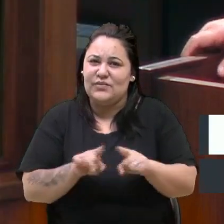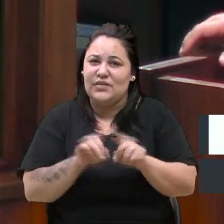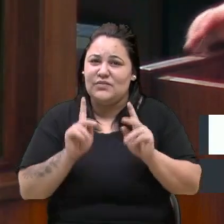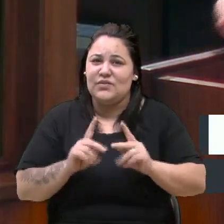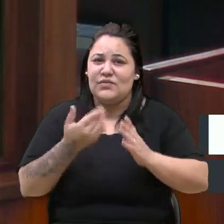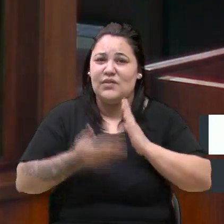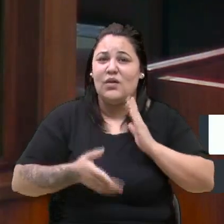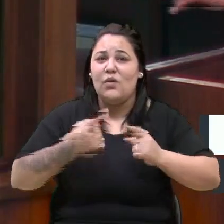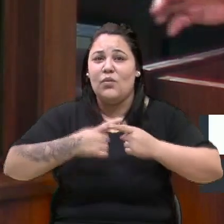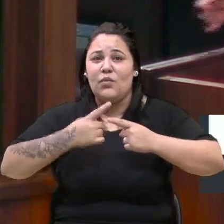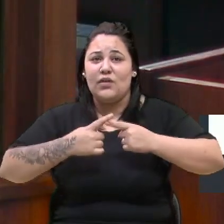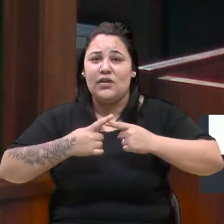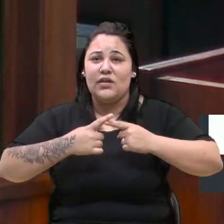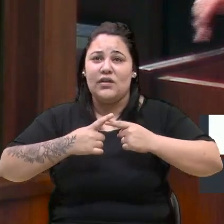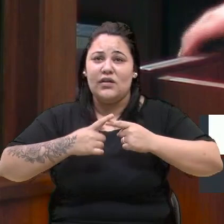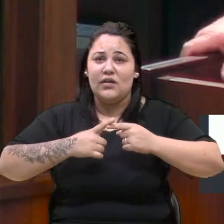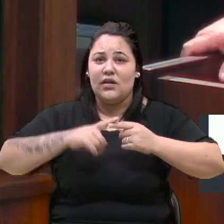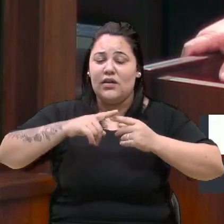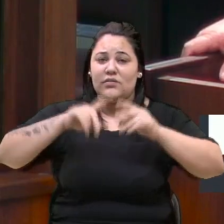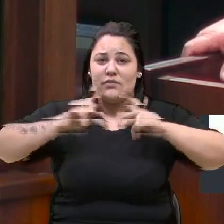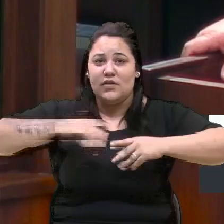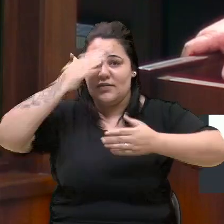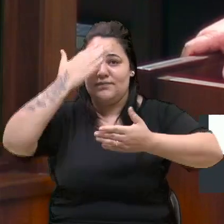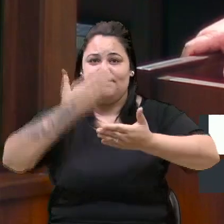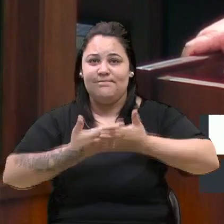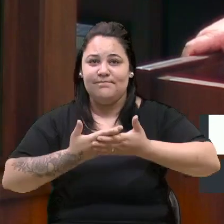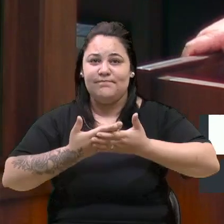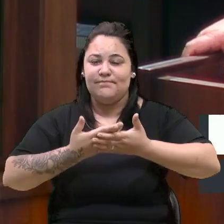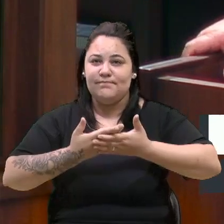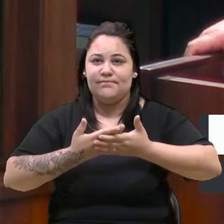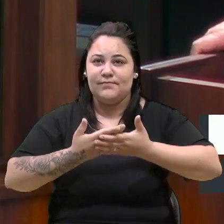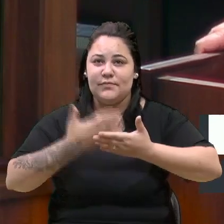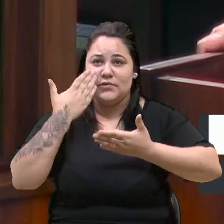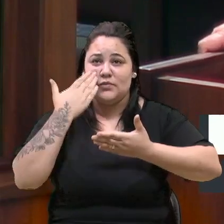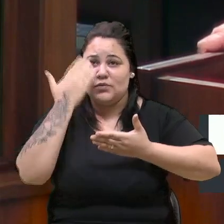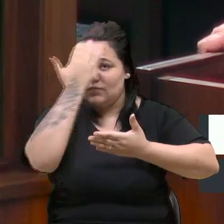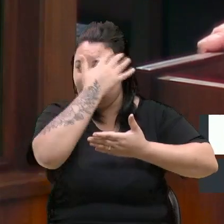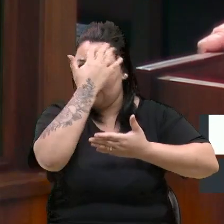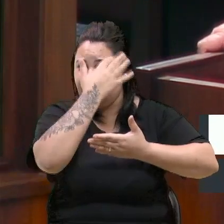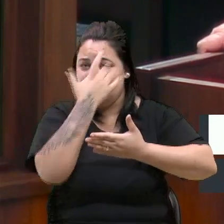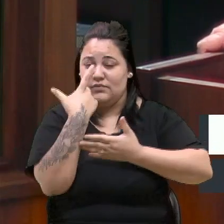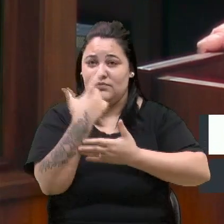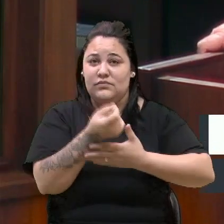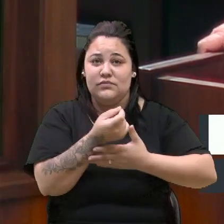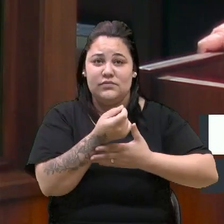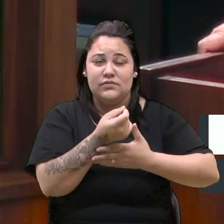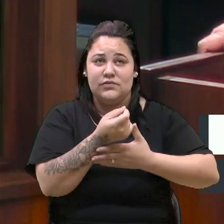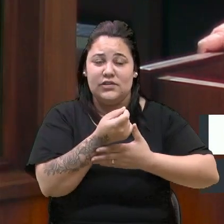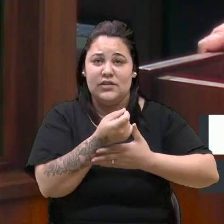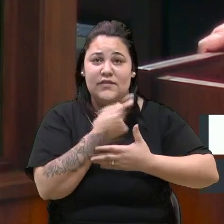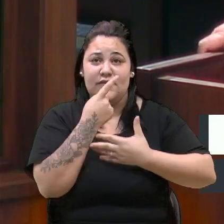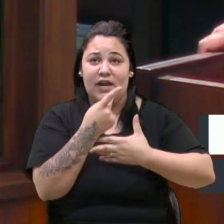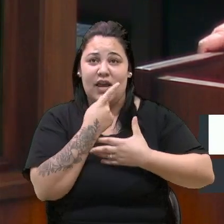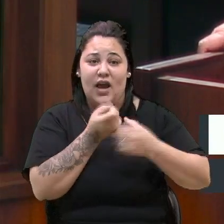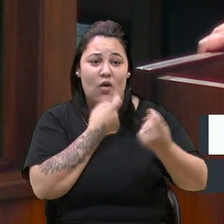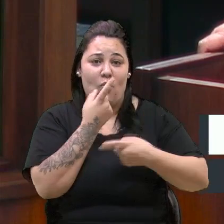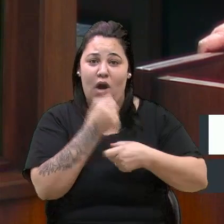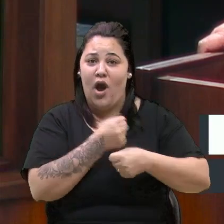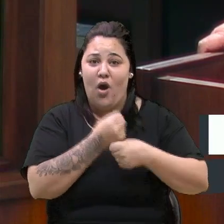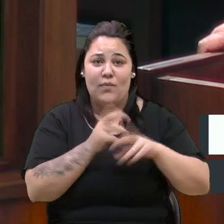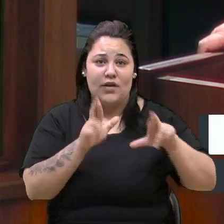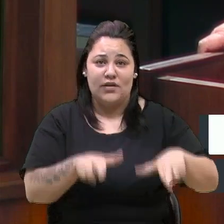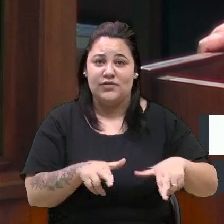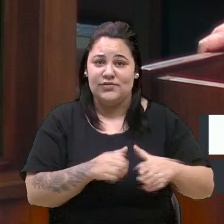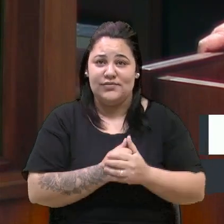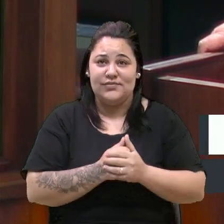mundo apostava numa obra ou outra que ia sair lá, o prefeito ia anunciar, e não anunciou obra nenhuma na nossa região. Mas obras pequenas, ninguém